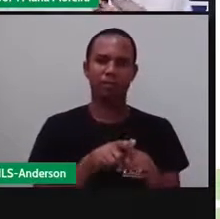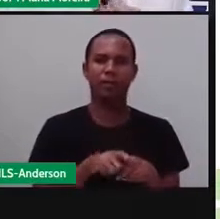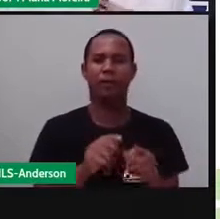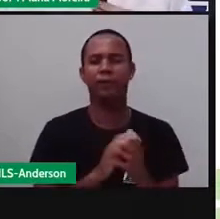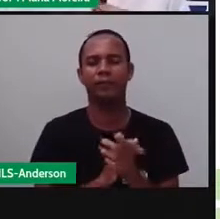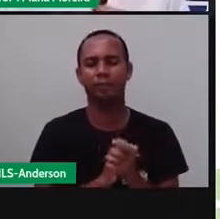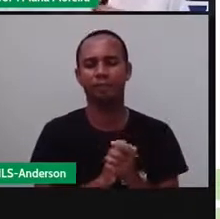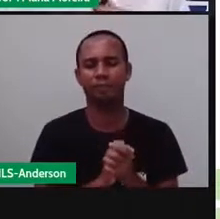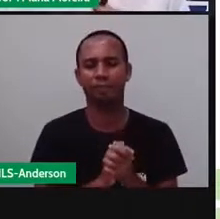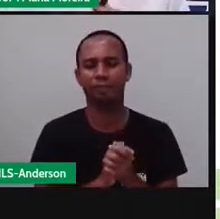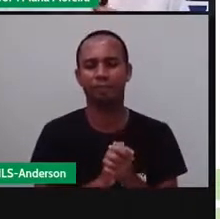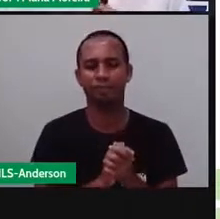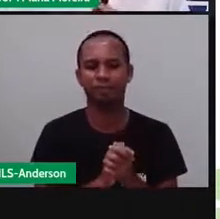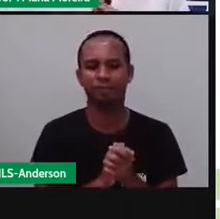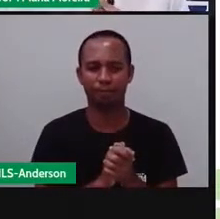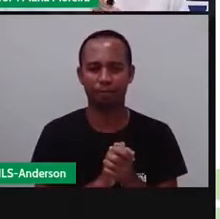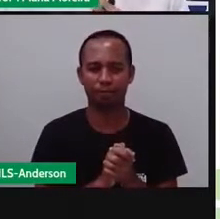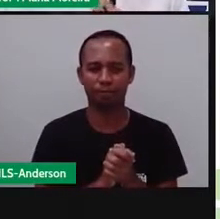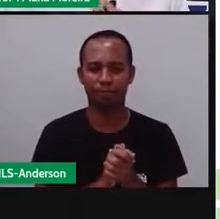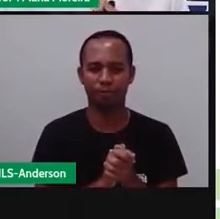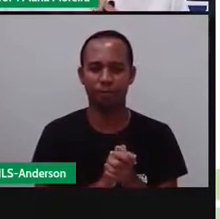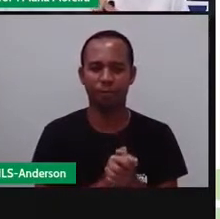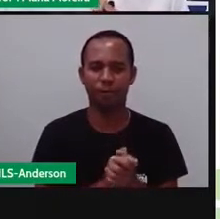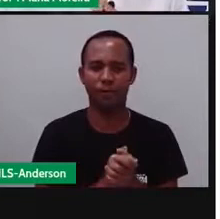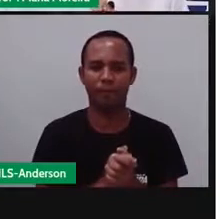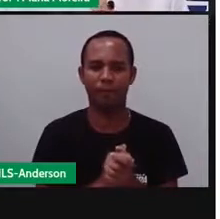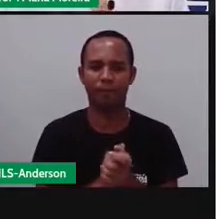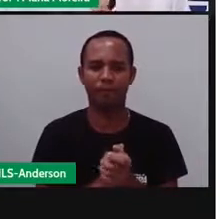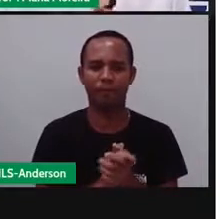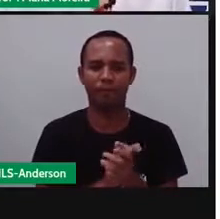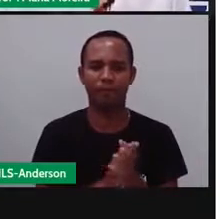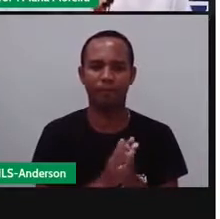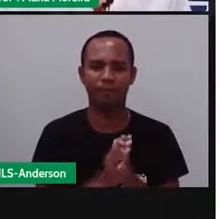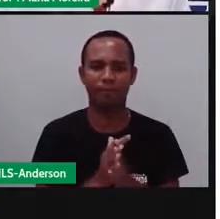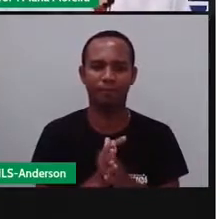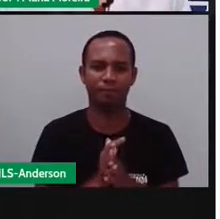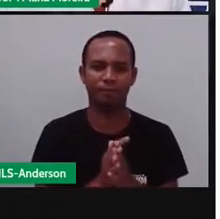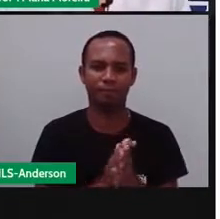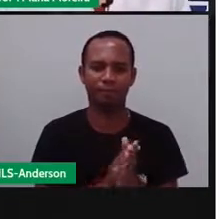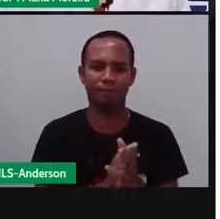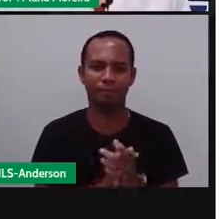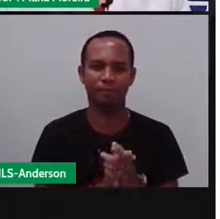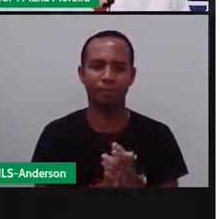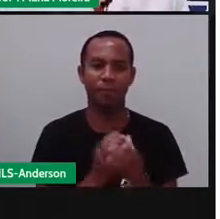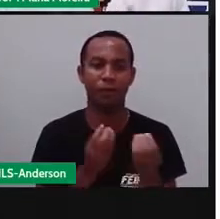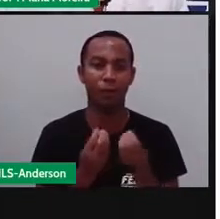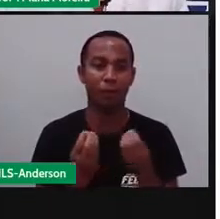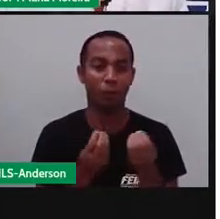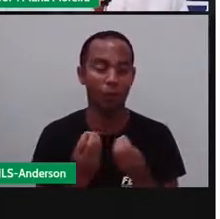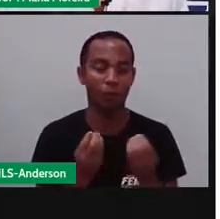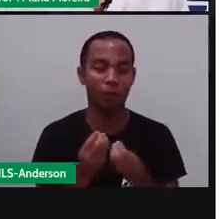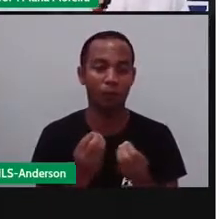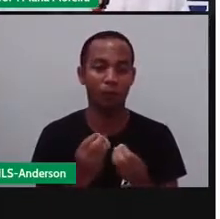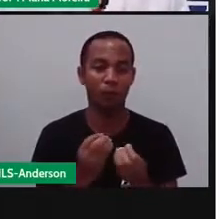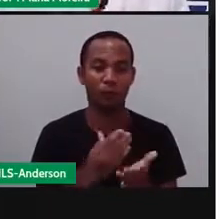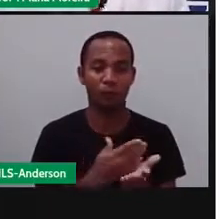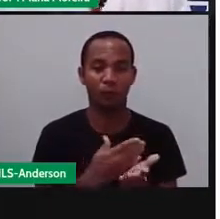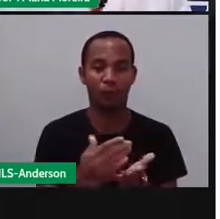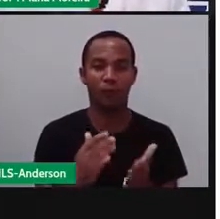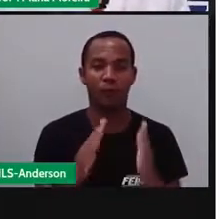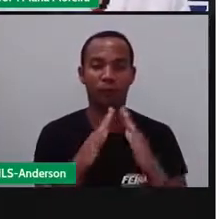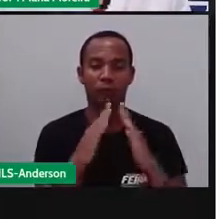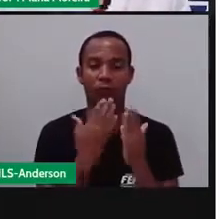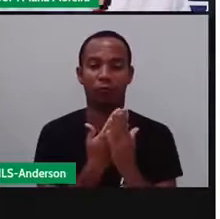João. Mas aí tem São Pedro, já aí na frente, senhor sente-se. Vamos lá. E para começar a nossa